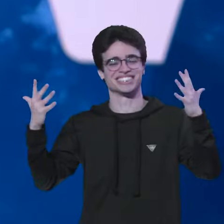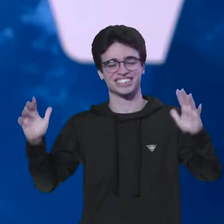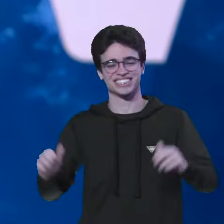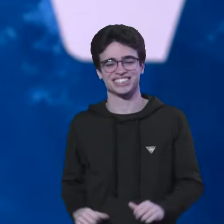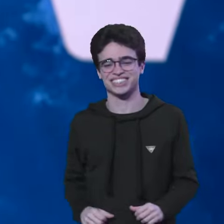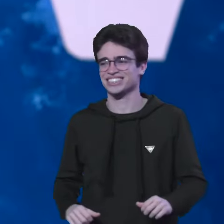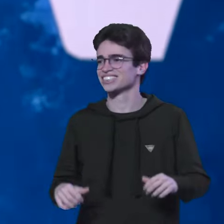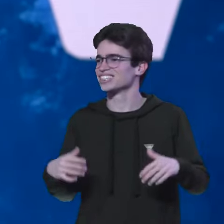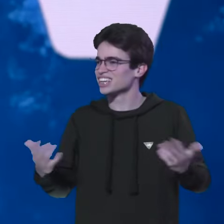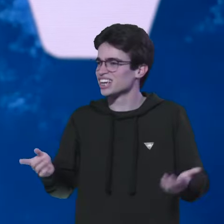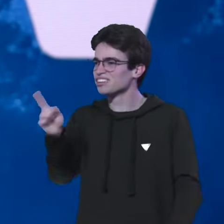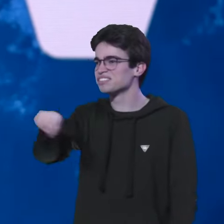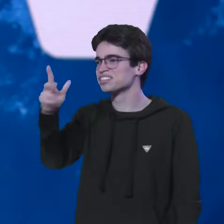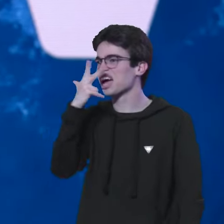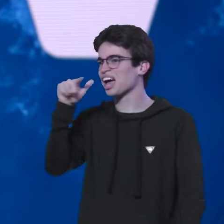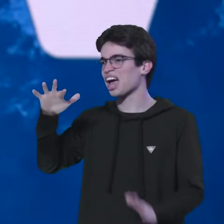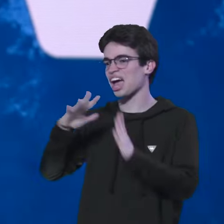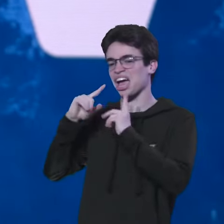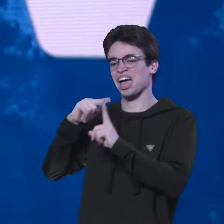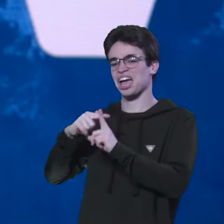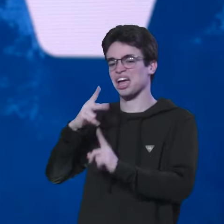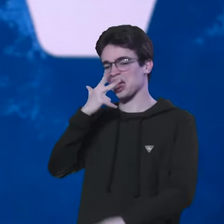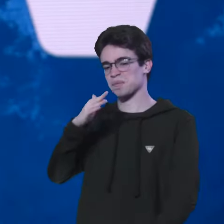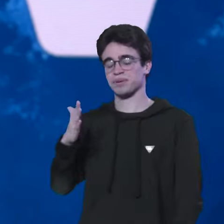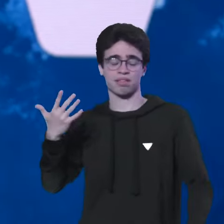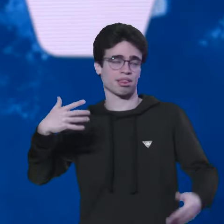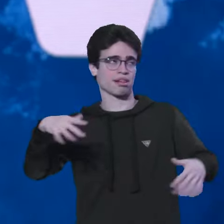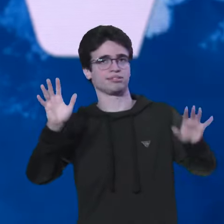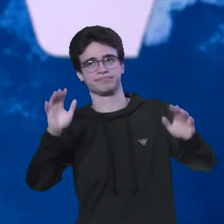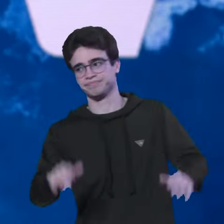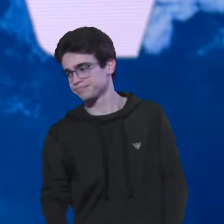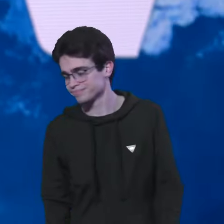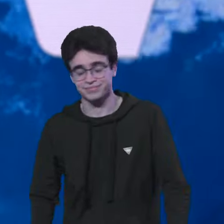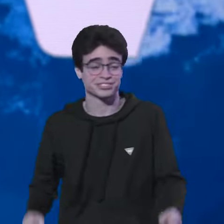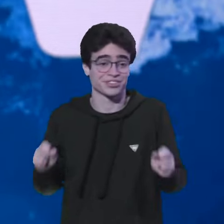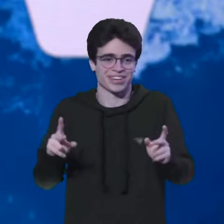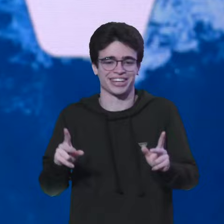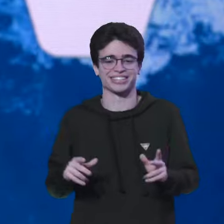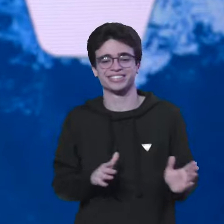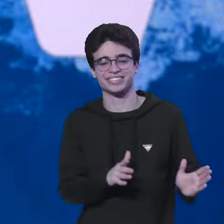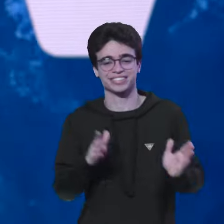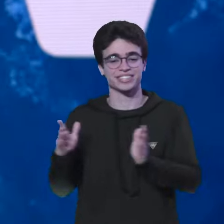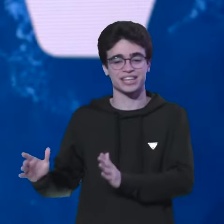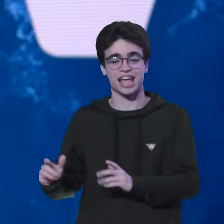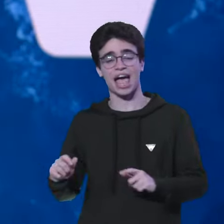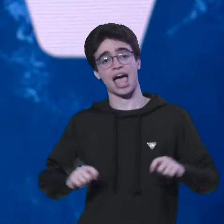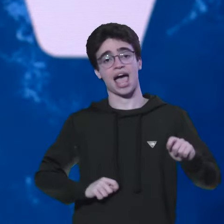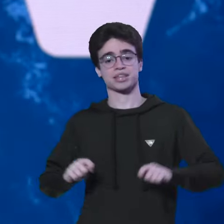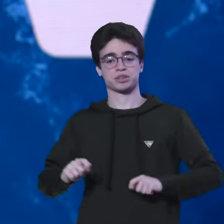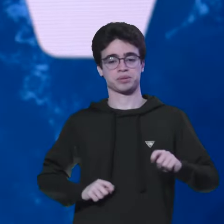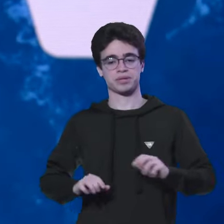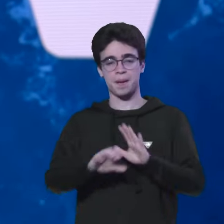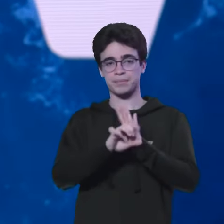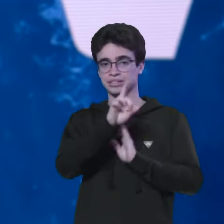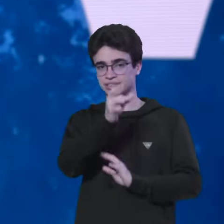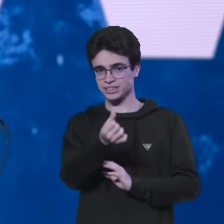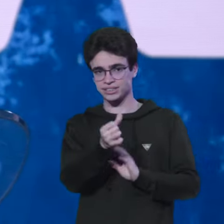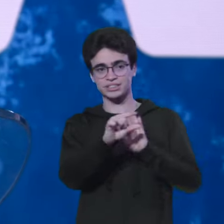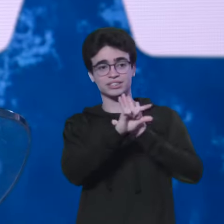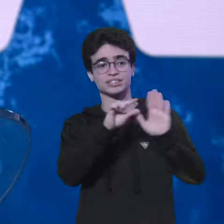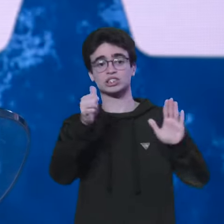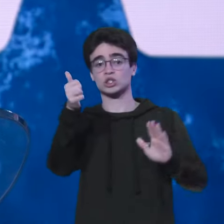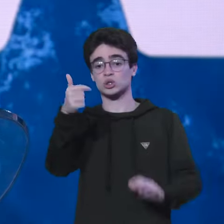Tá louco, os caras acham que a igreja é a casa da... Enfim, vamos lá. Atos, capítulo 16,